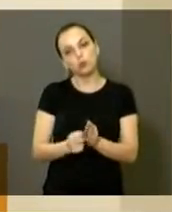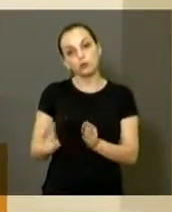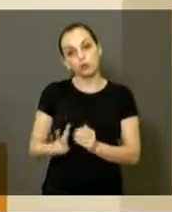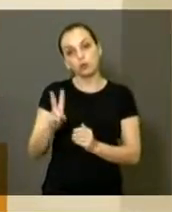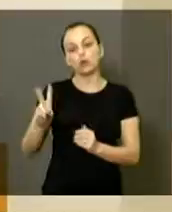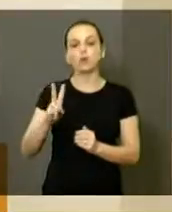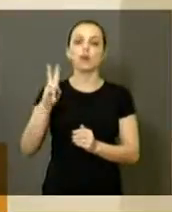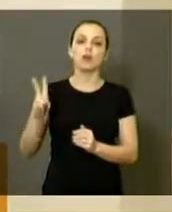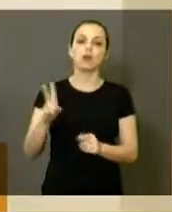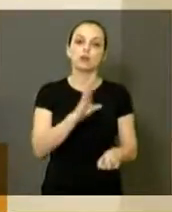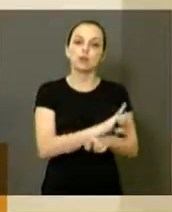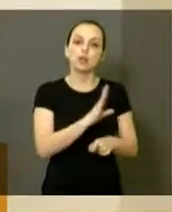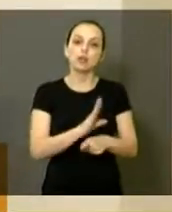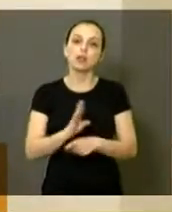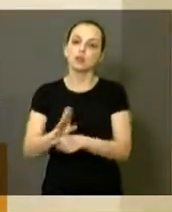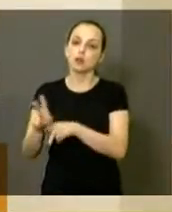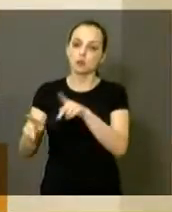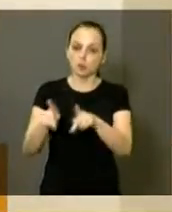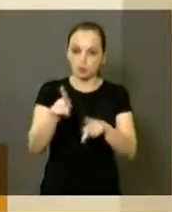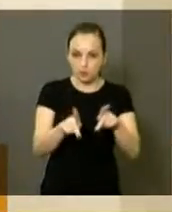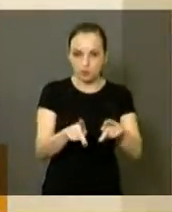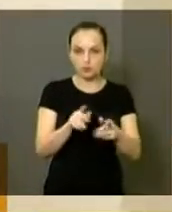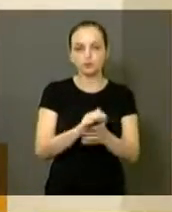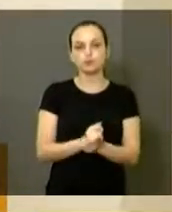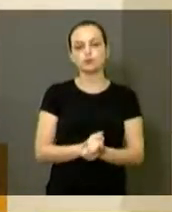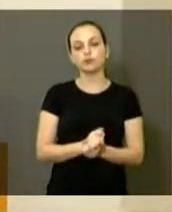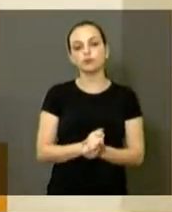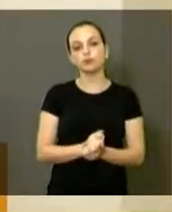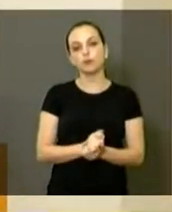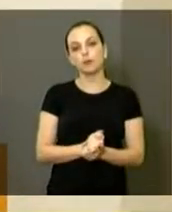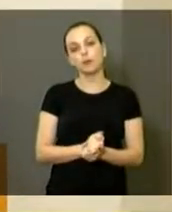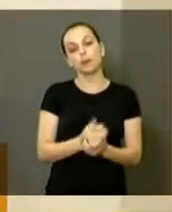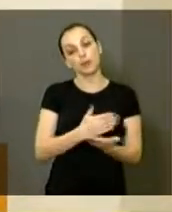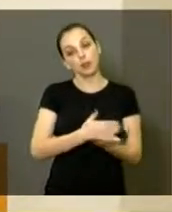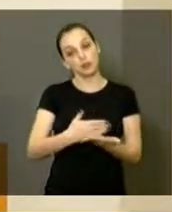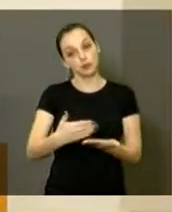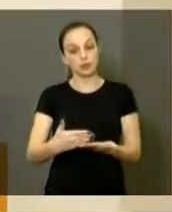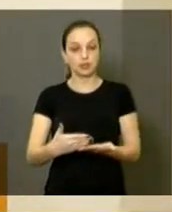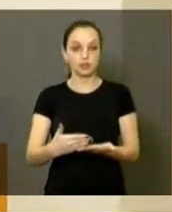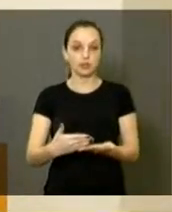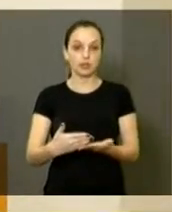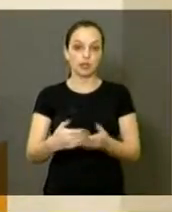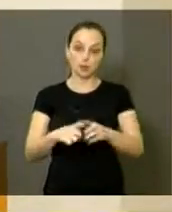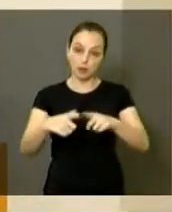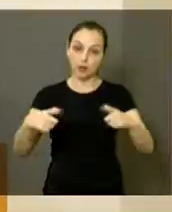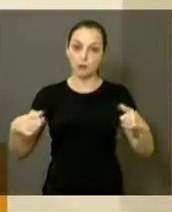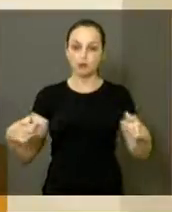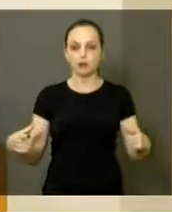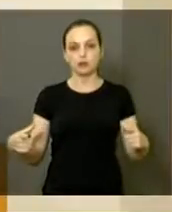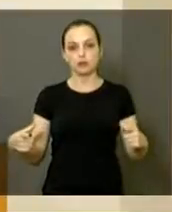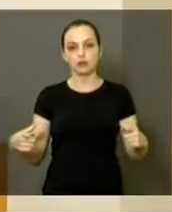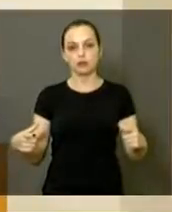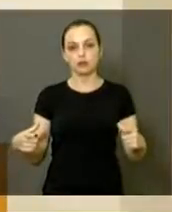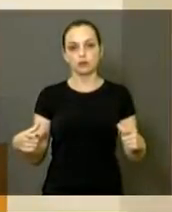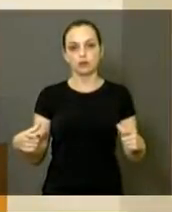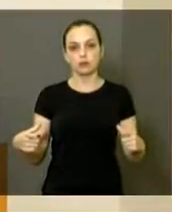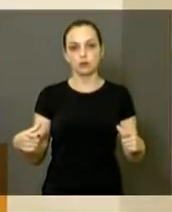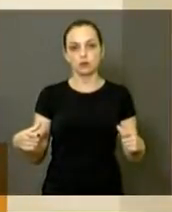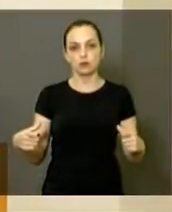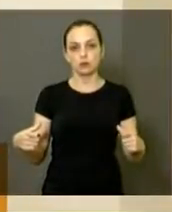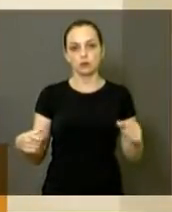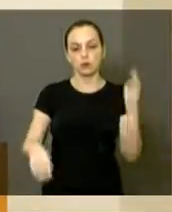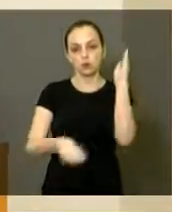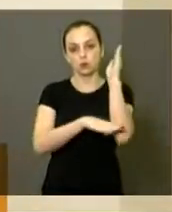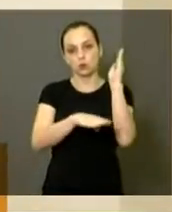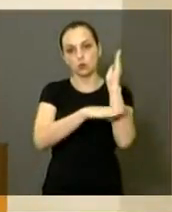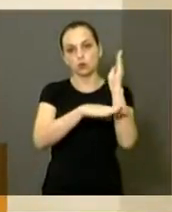a população. Tá? Vamos ter aqui, vai começar primeiro pela ampliação a conclusão do prédio